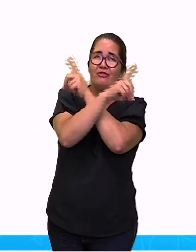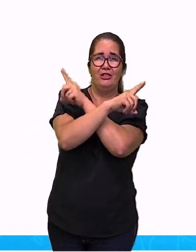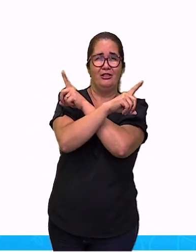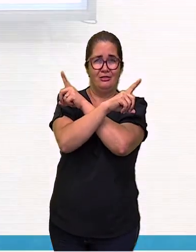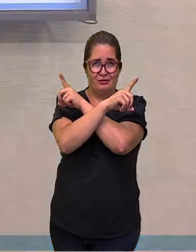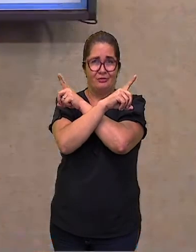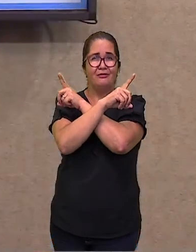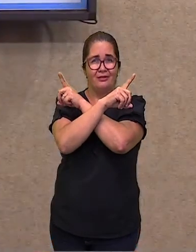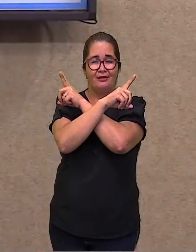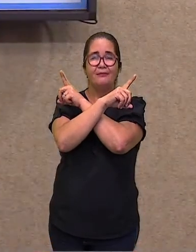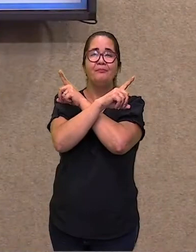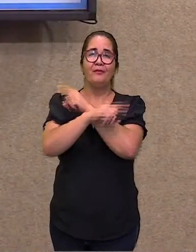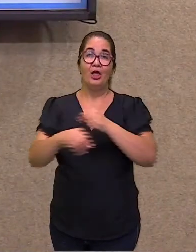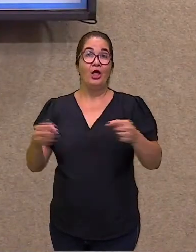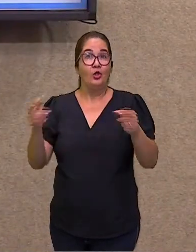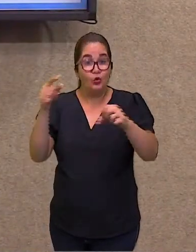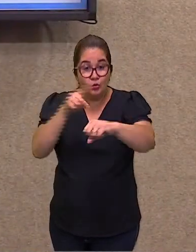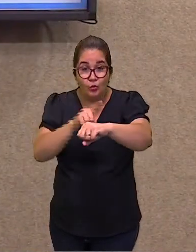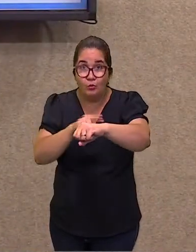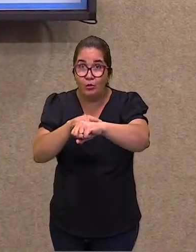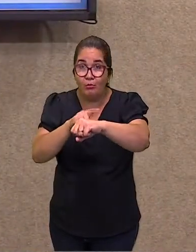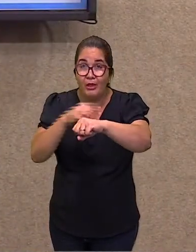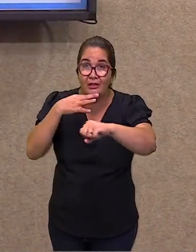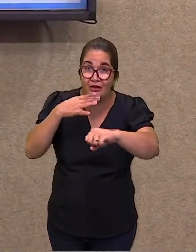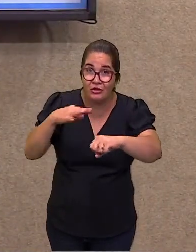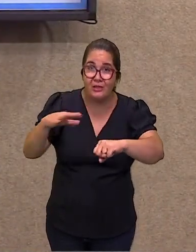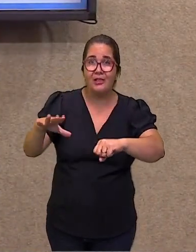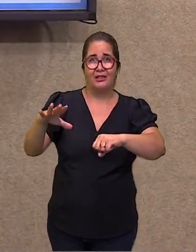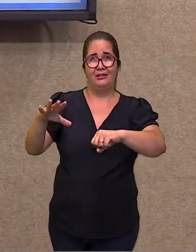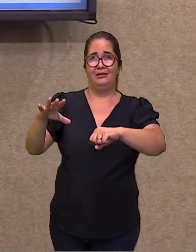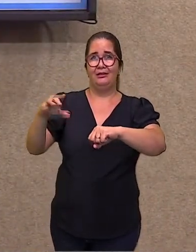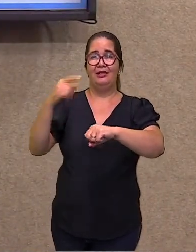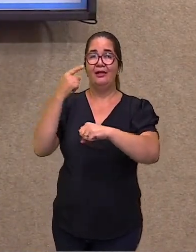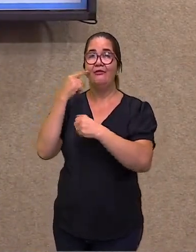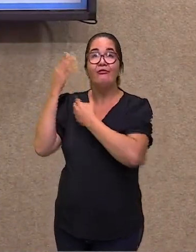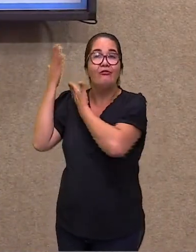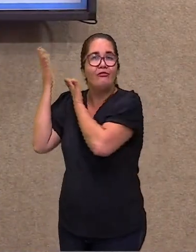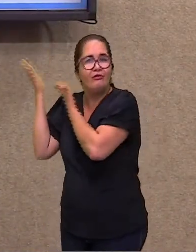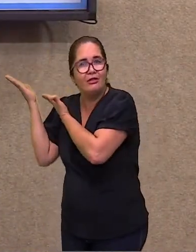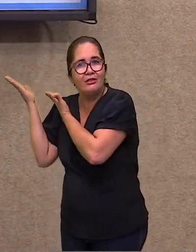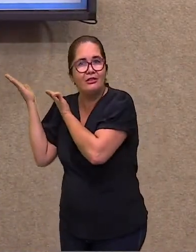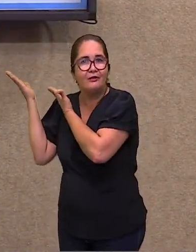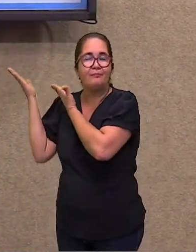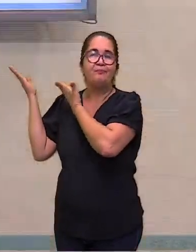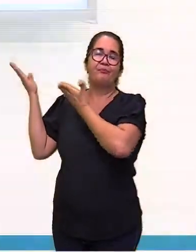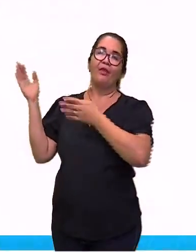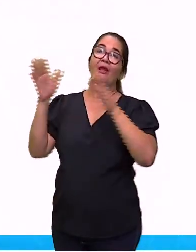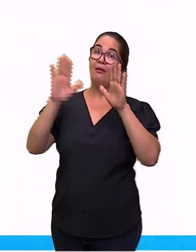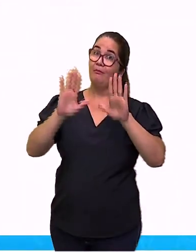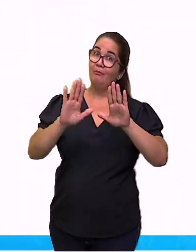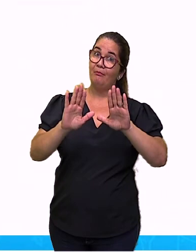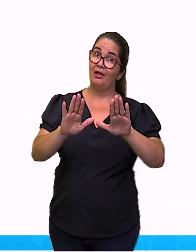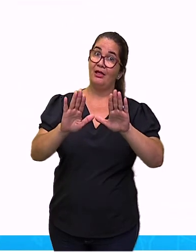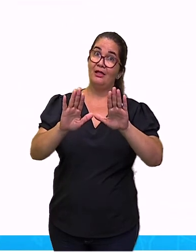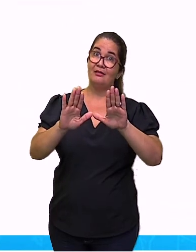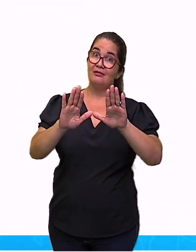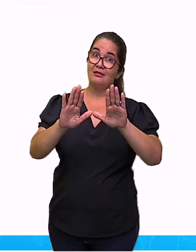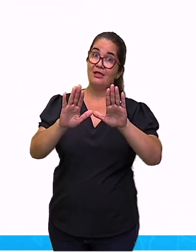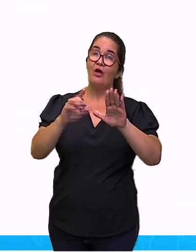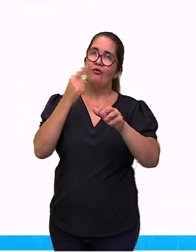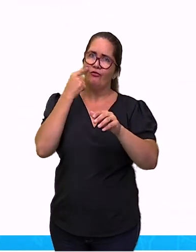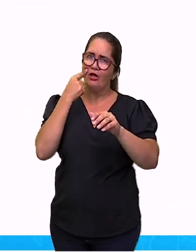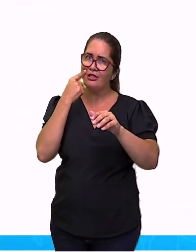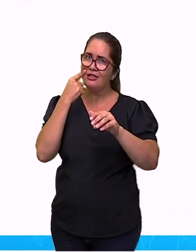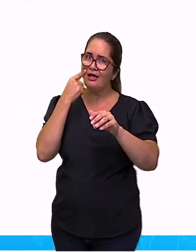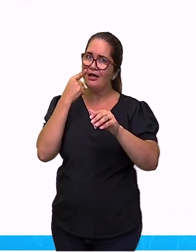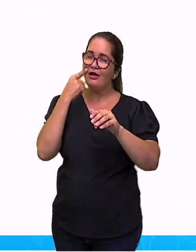rebelde. Tá? Que ele foi ingressado em um internato provinciano. Agora, esse autorretrato, viu,